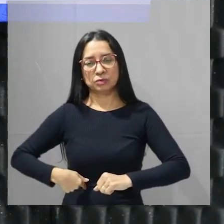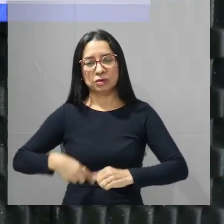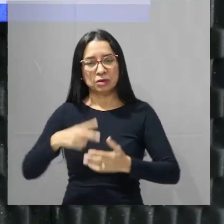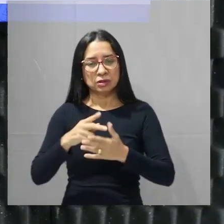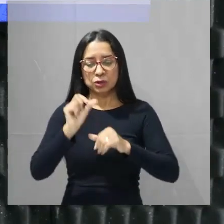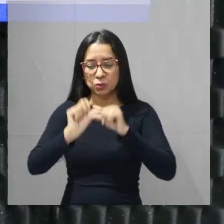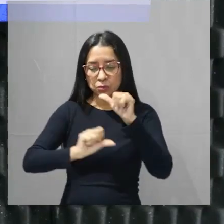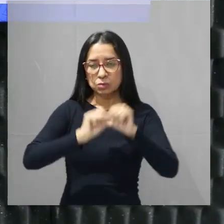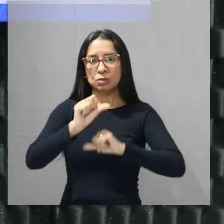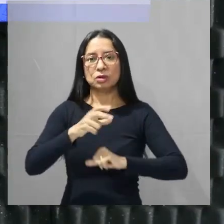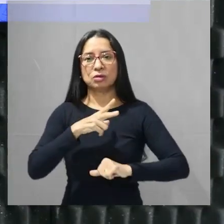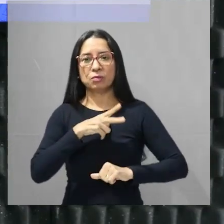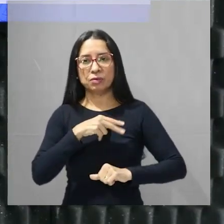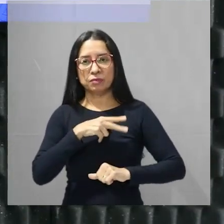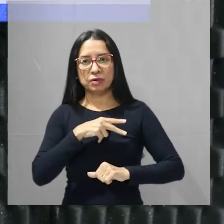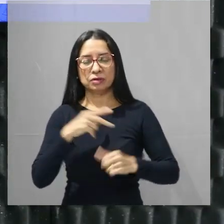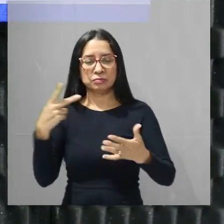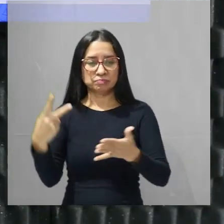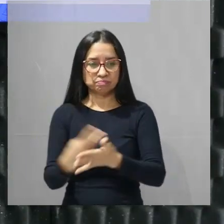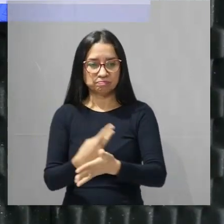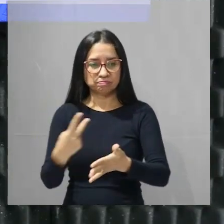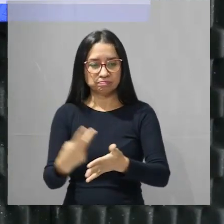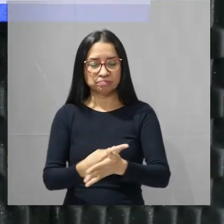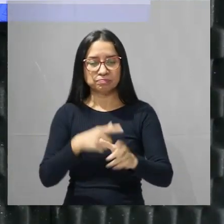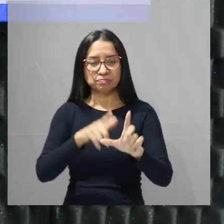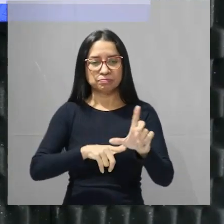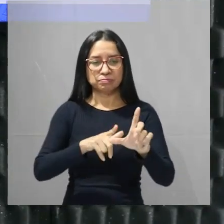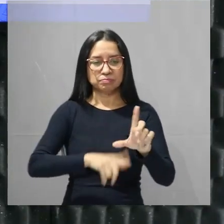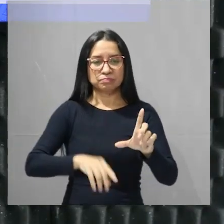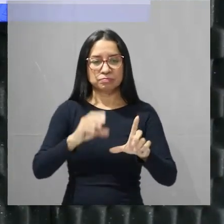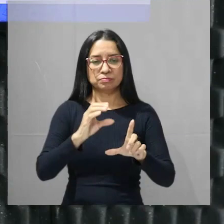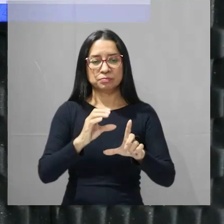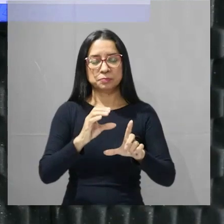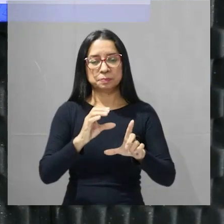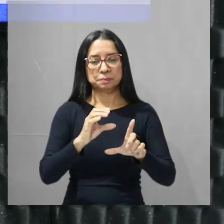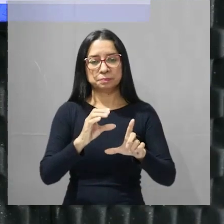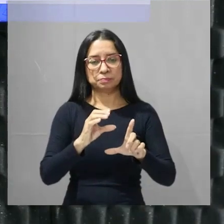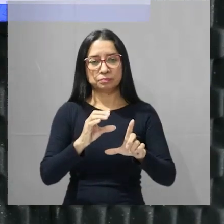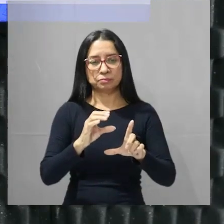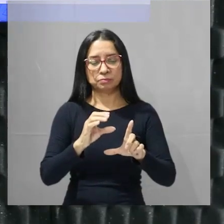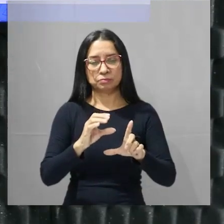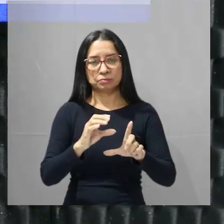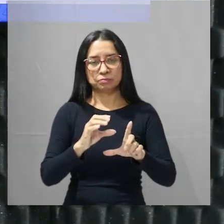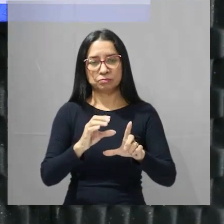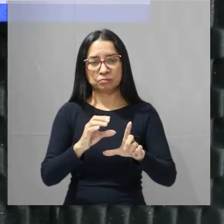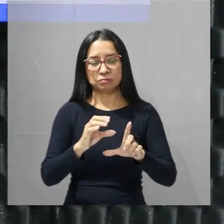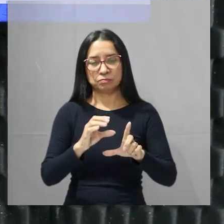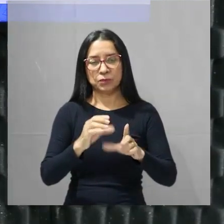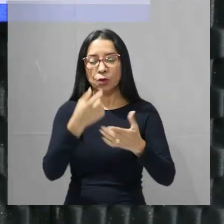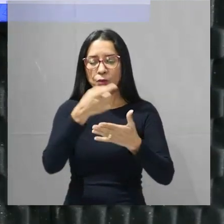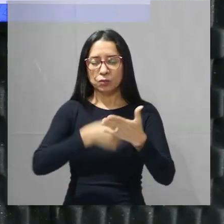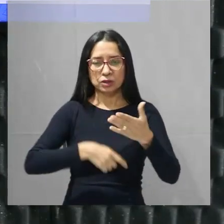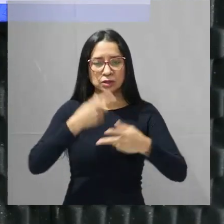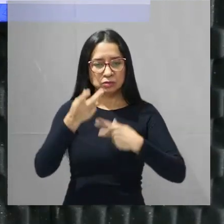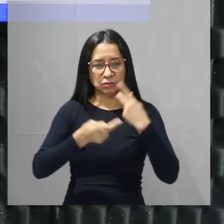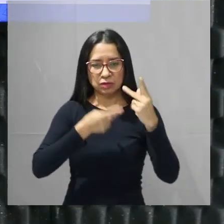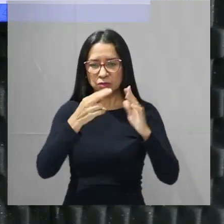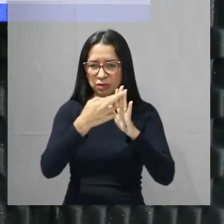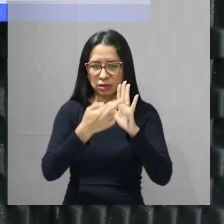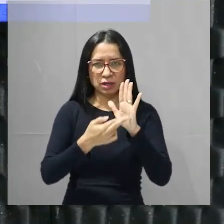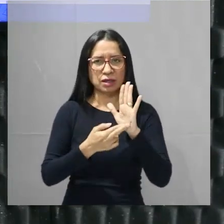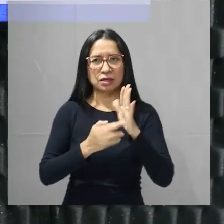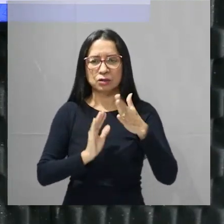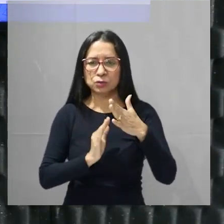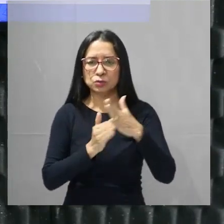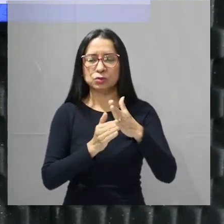certo? Errado. Letra C, é a ampliação de normas de controle ambiental. O texto em algum momento falou em normas de controle ambiental, não falou. E